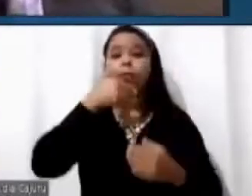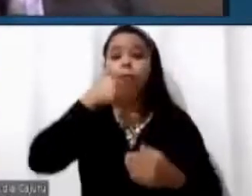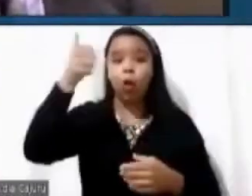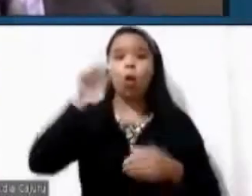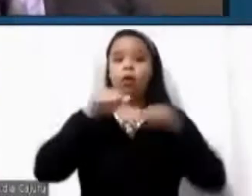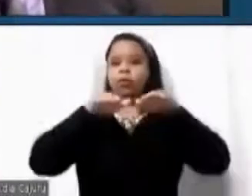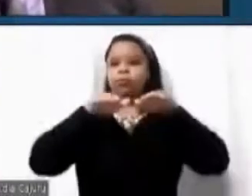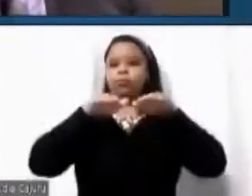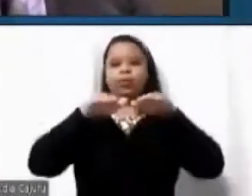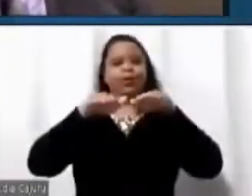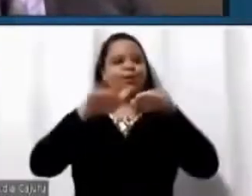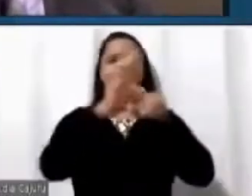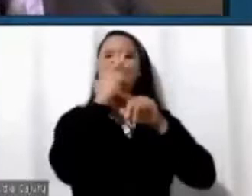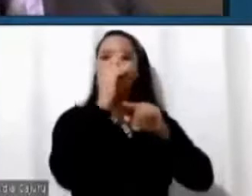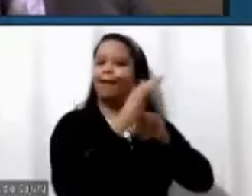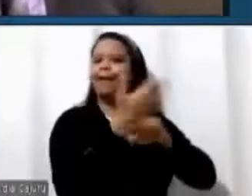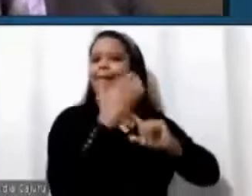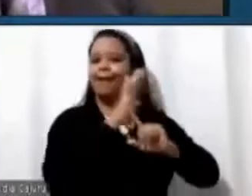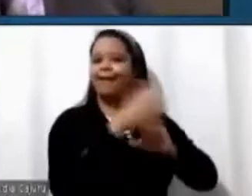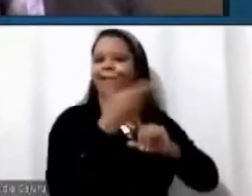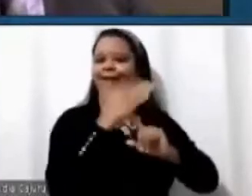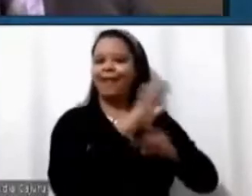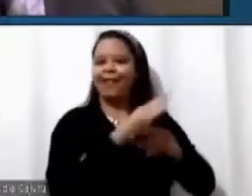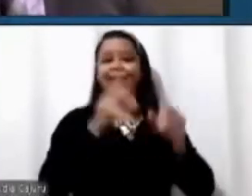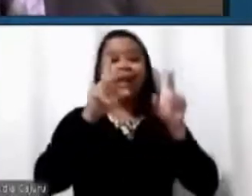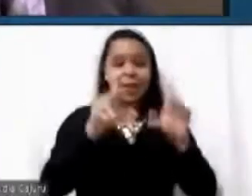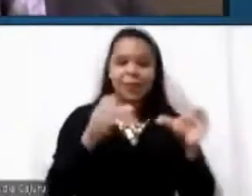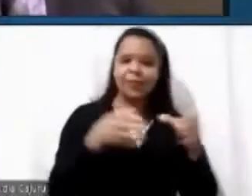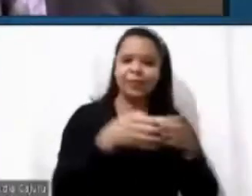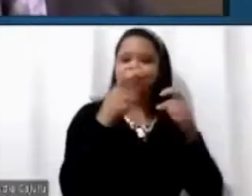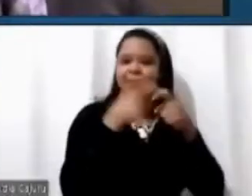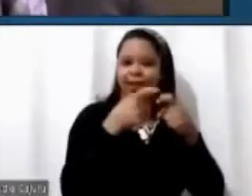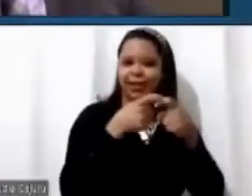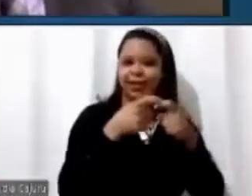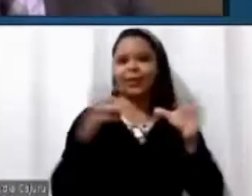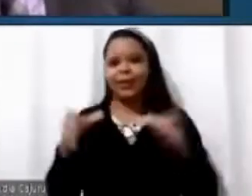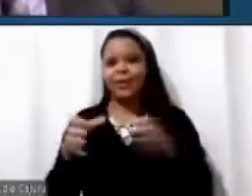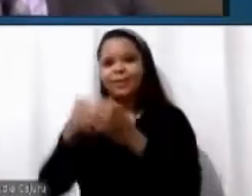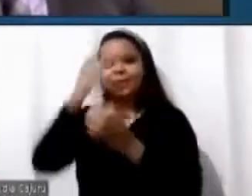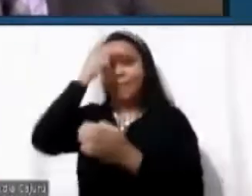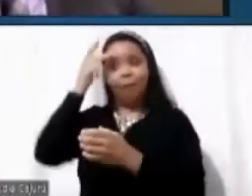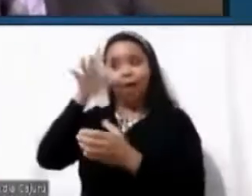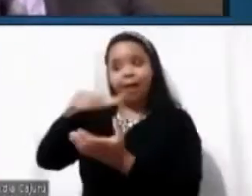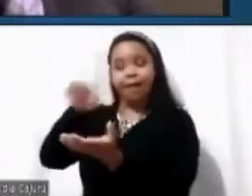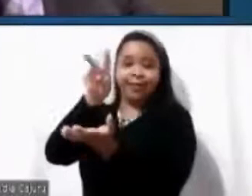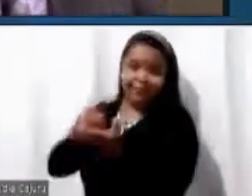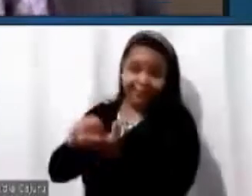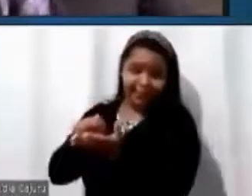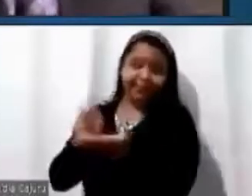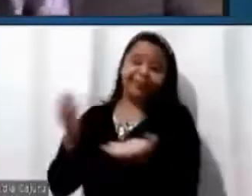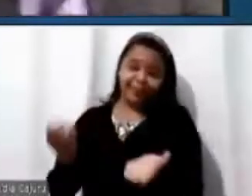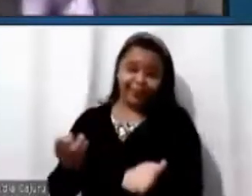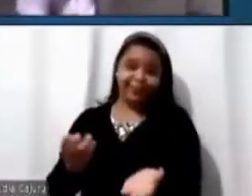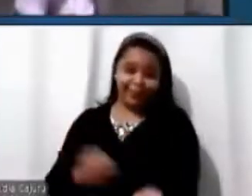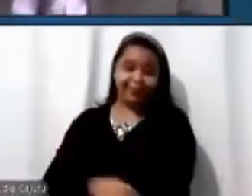O paciente quer se curar e o médico quer trazer a cura para o paciente. Então, eles podem e devem